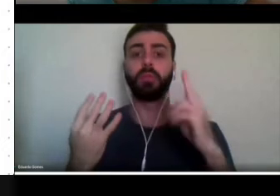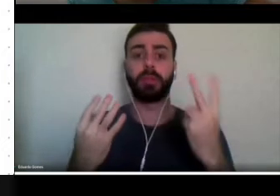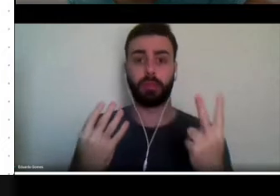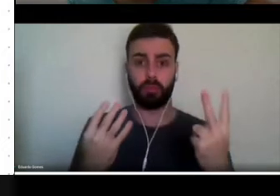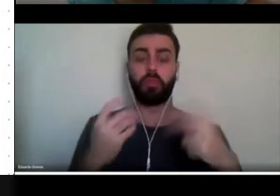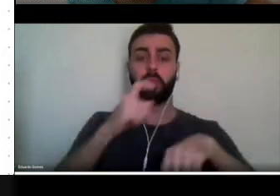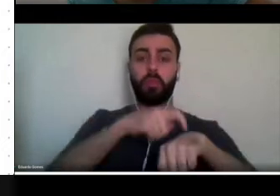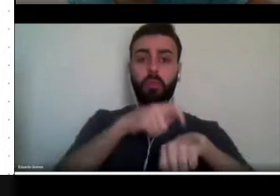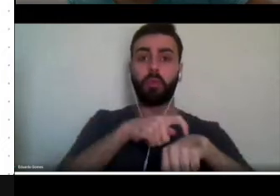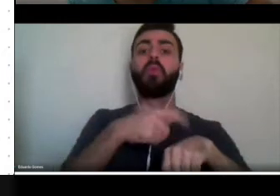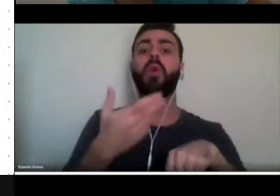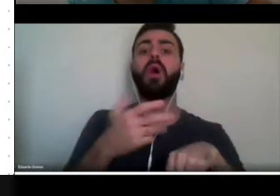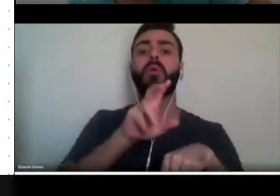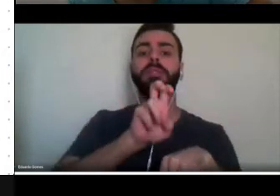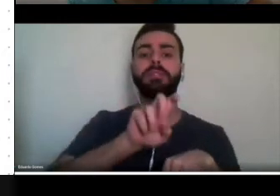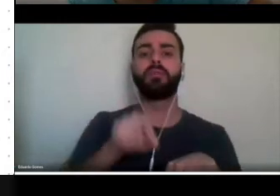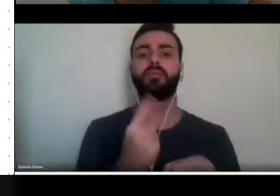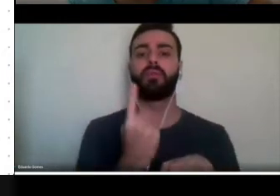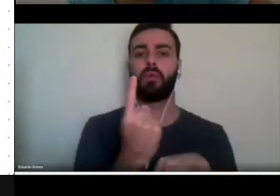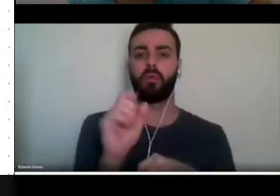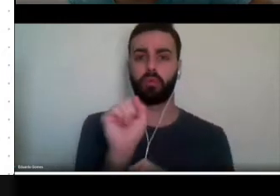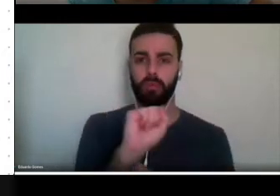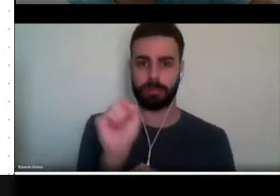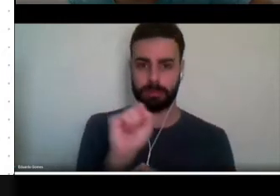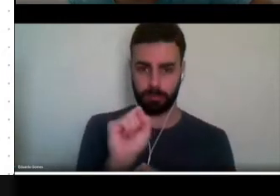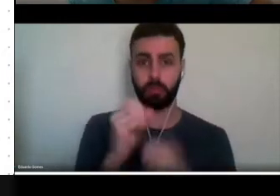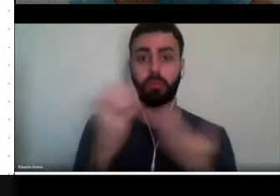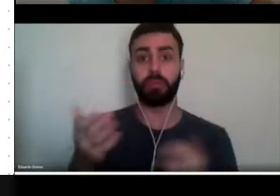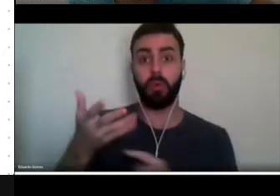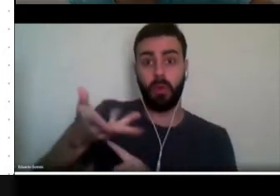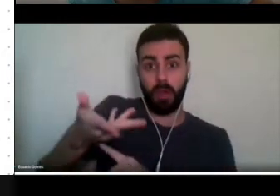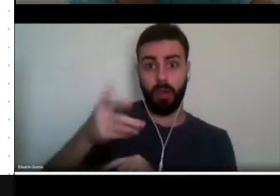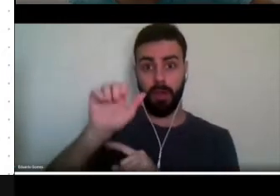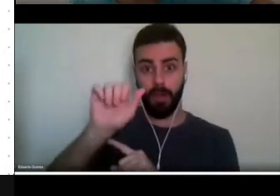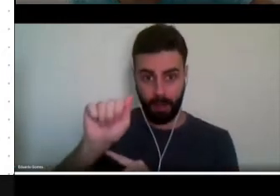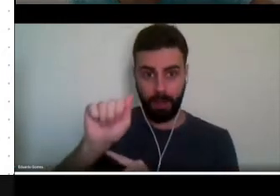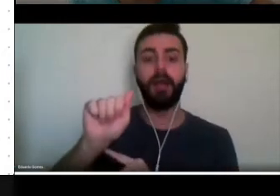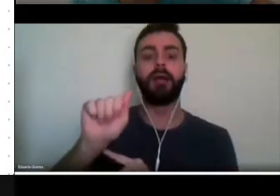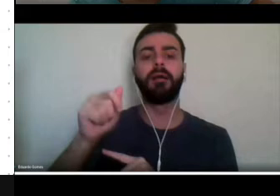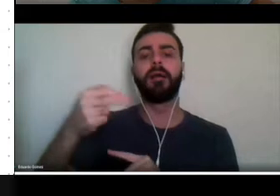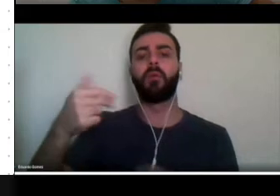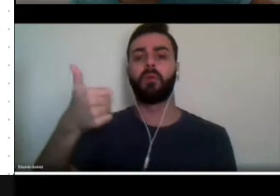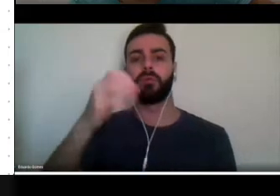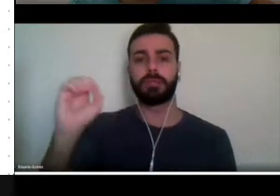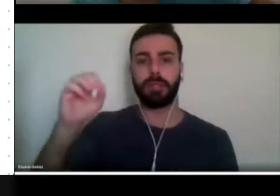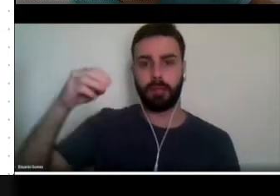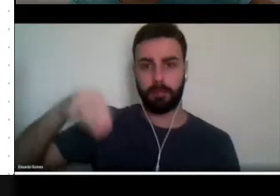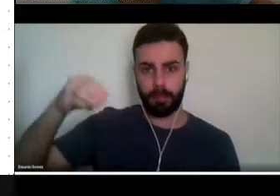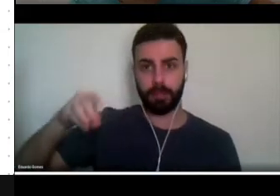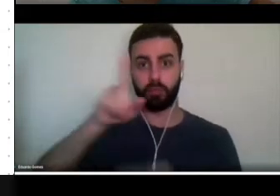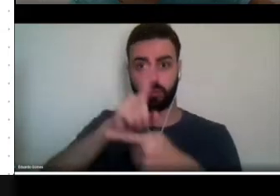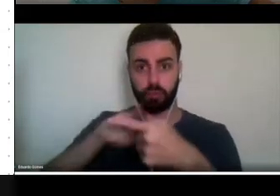Então, essa aceleração A aqui vai ser igual a 100 metros, dividido por